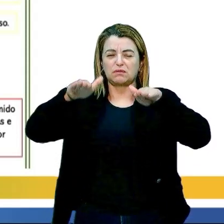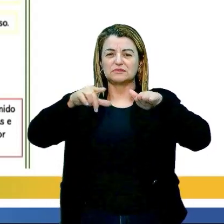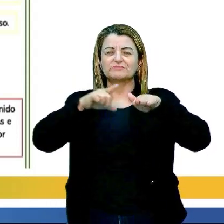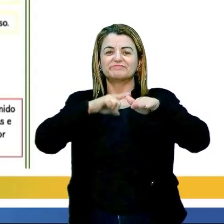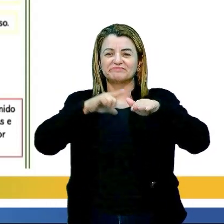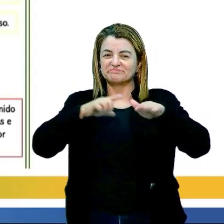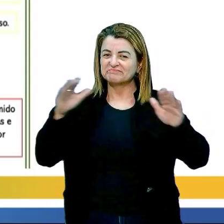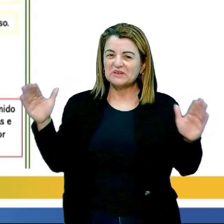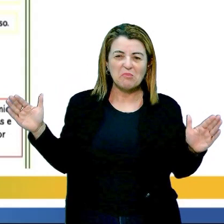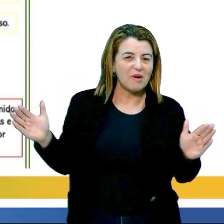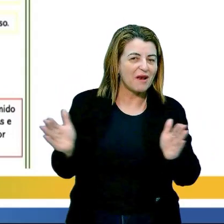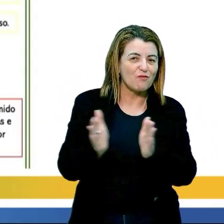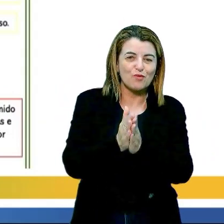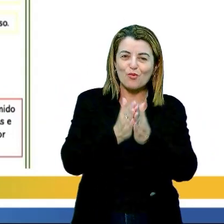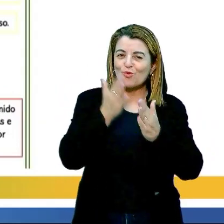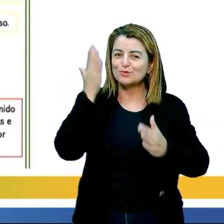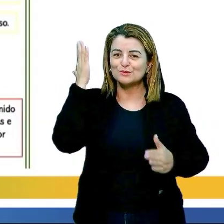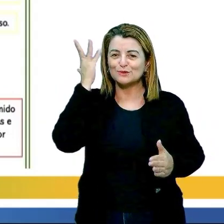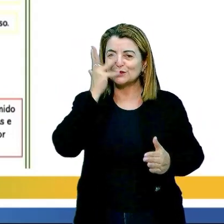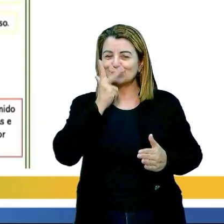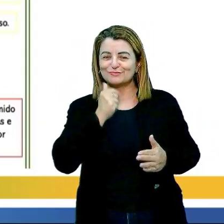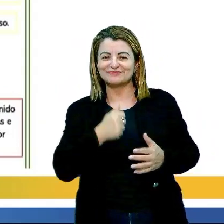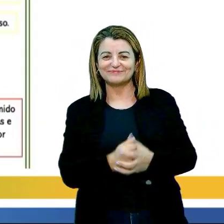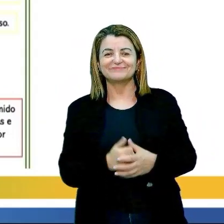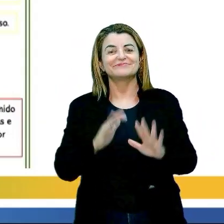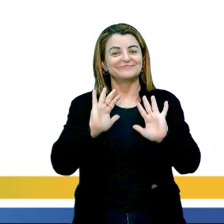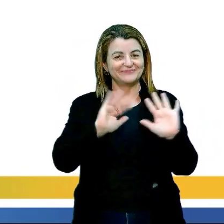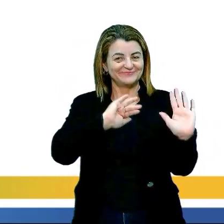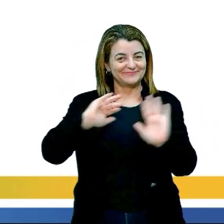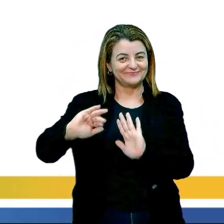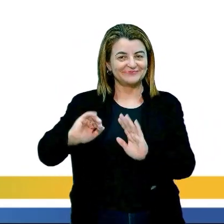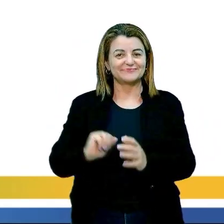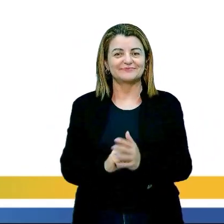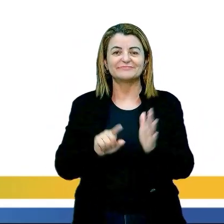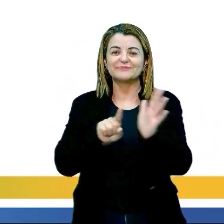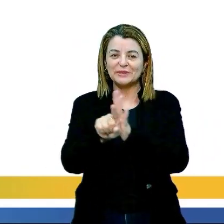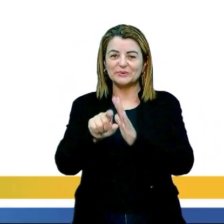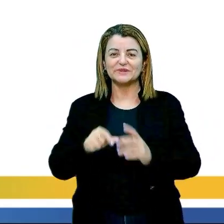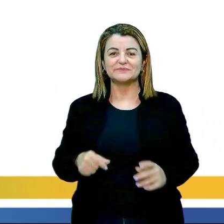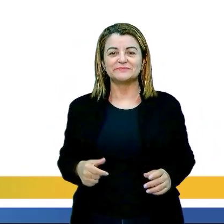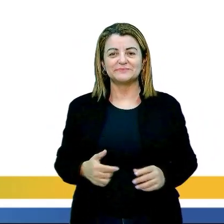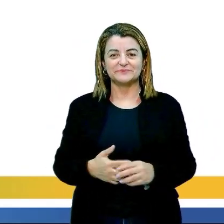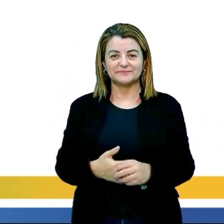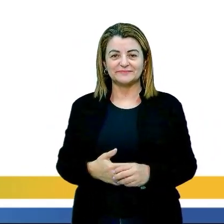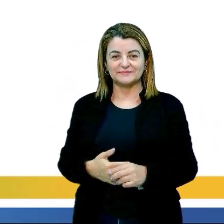Perfeito, maravilhoso, lindo. Tudo bem, mas vamos para a questão.